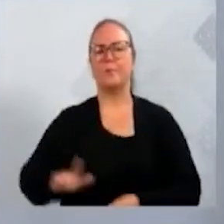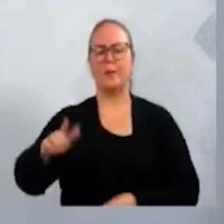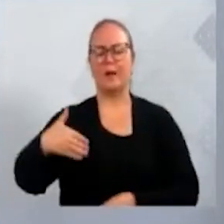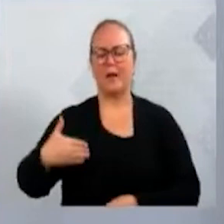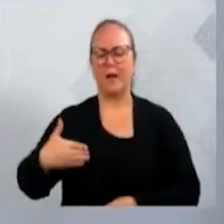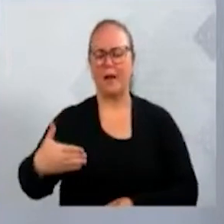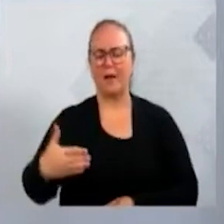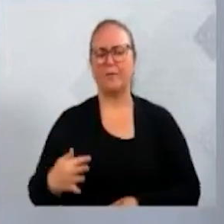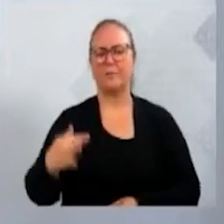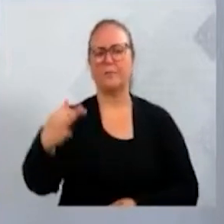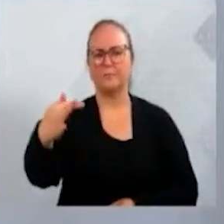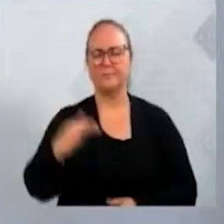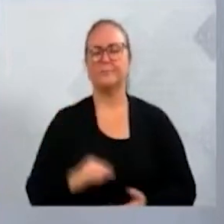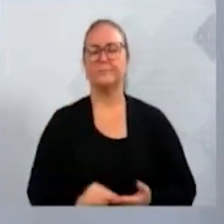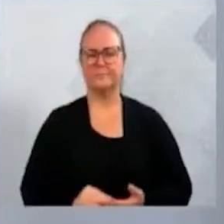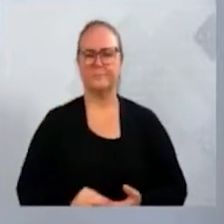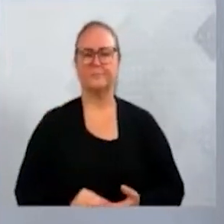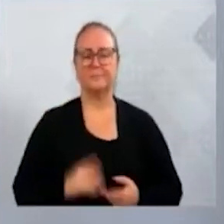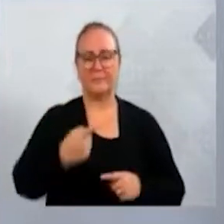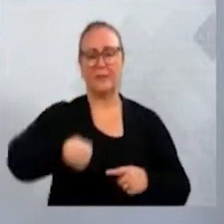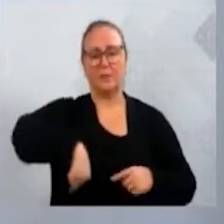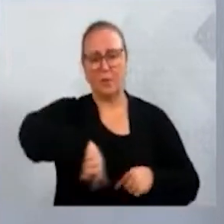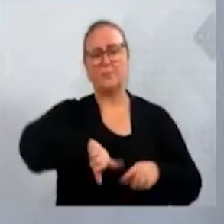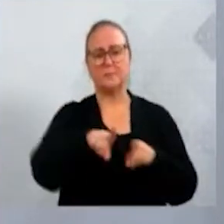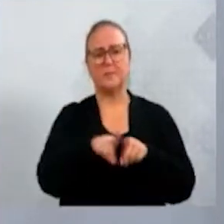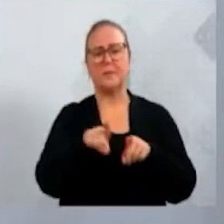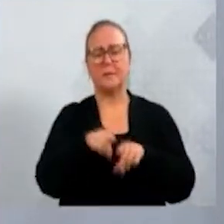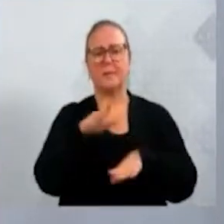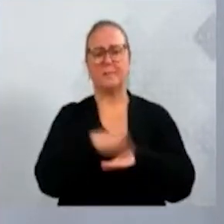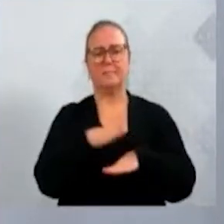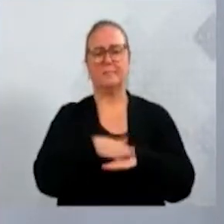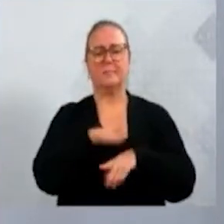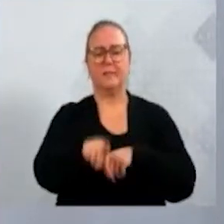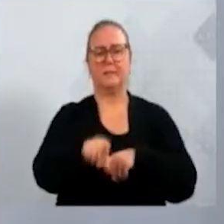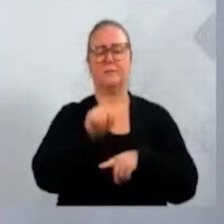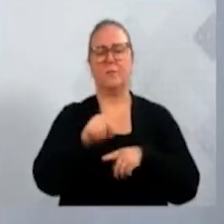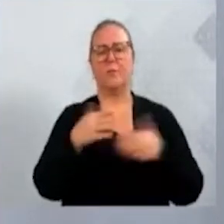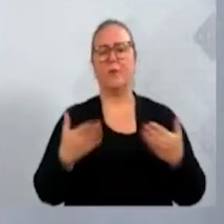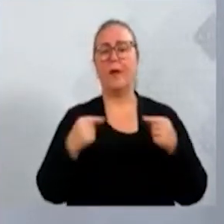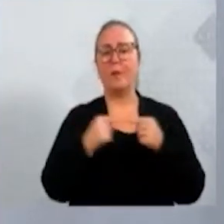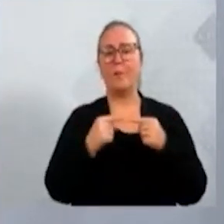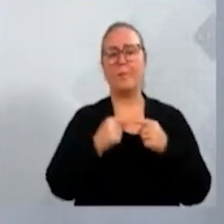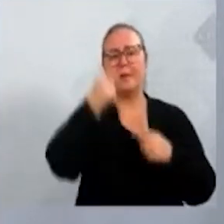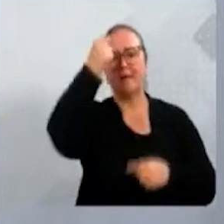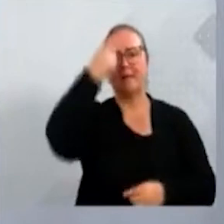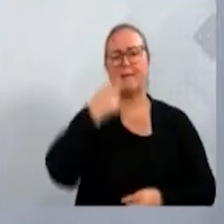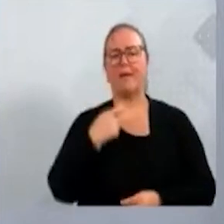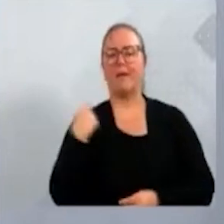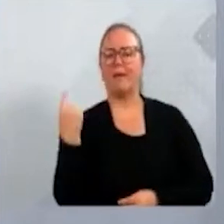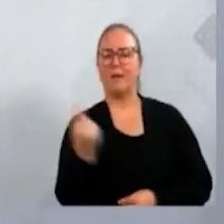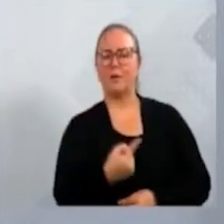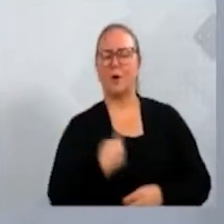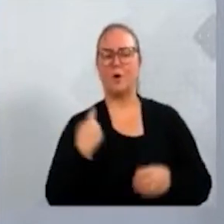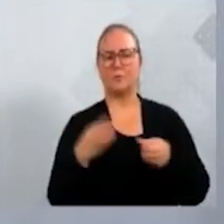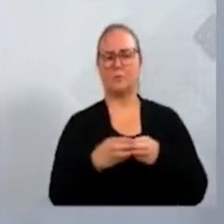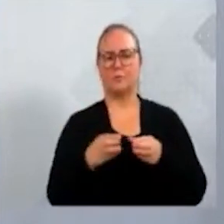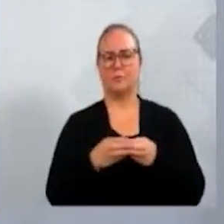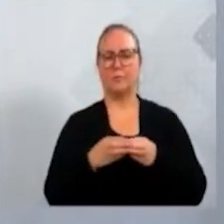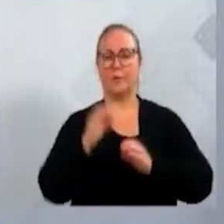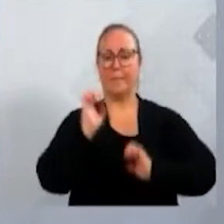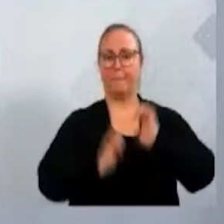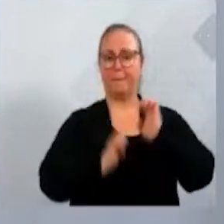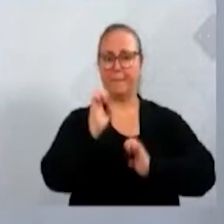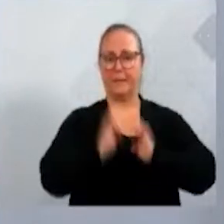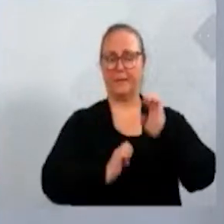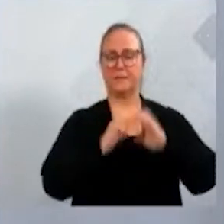ser nós também fizemos escolhas vereador que moldam quem somos somos uma empresa de